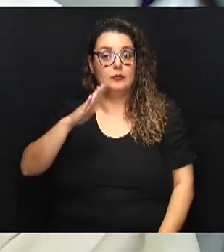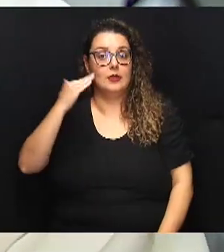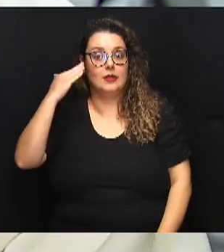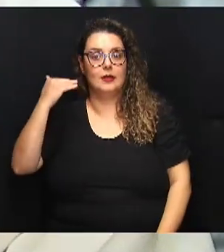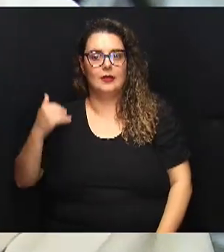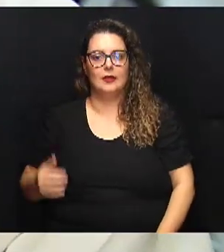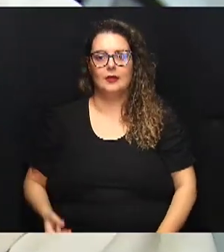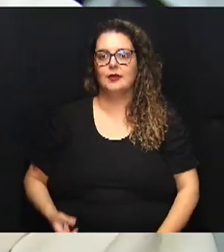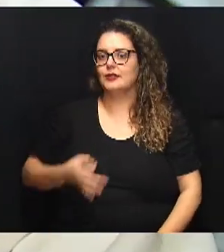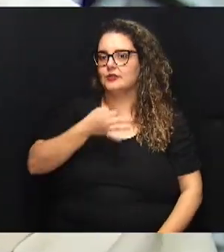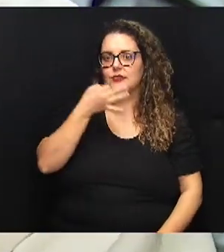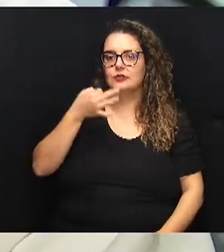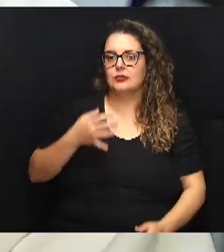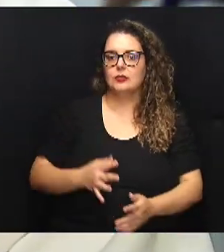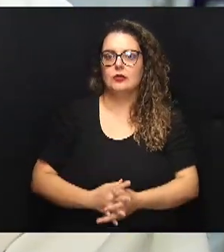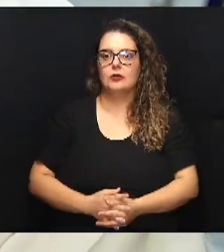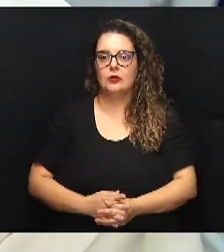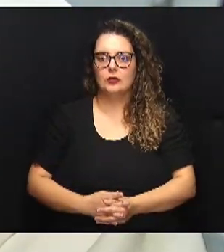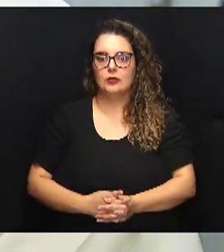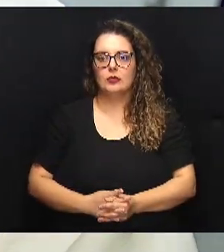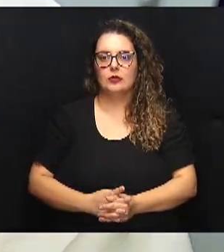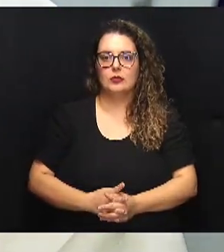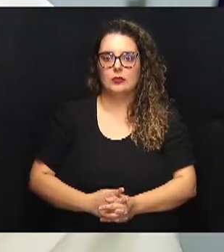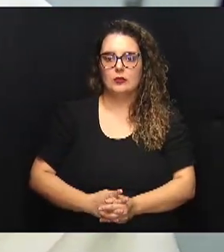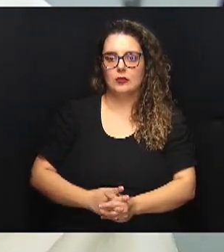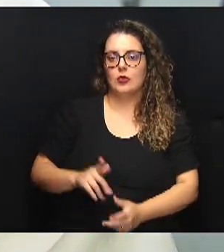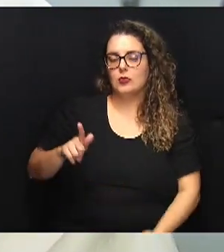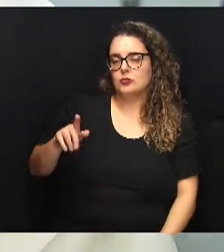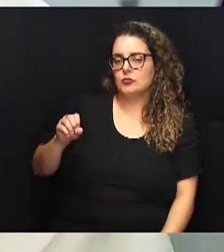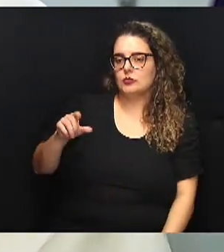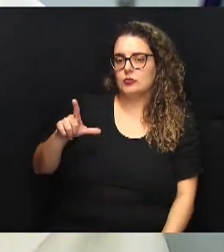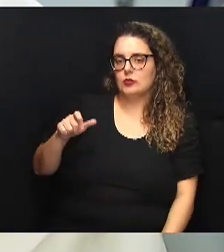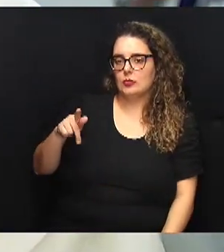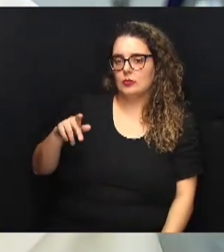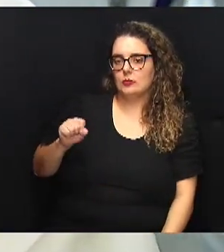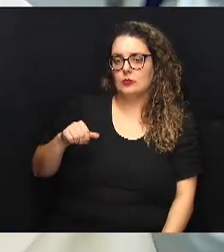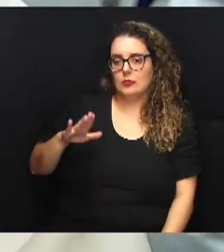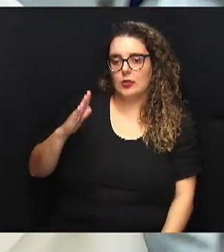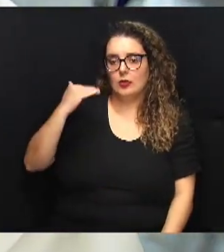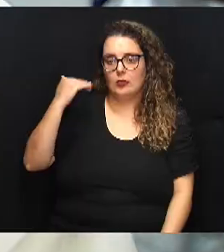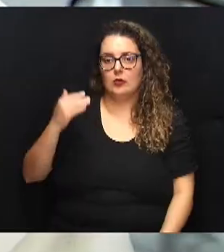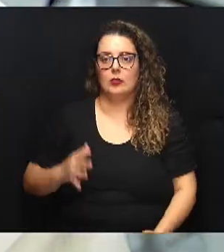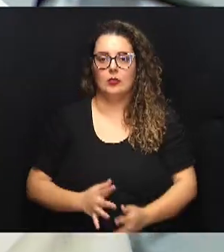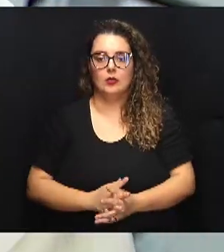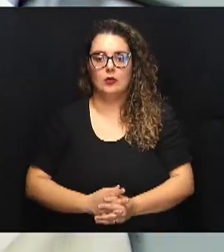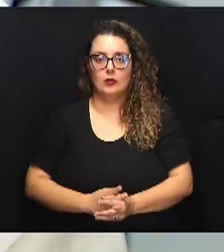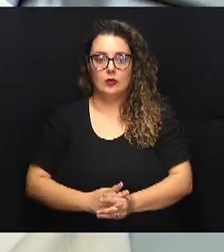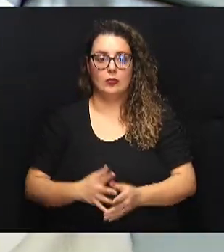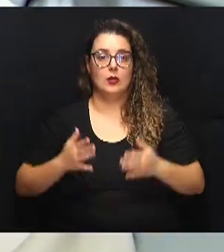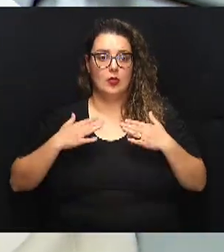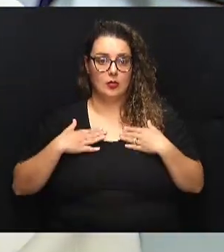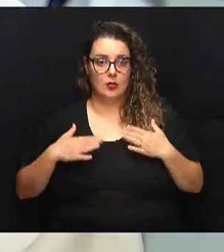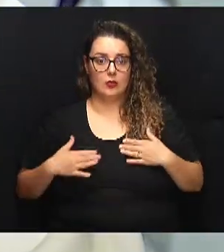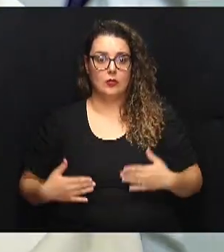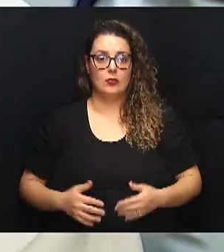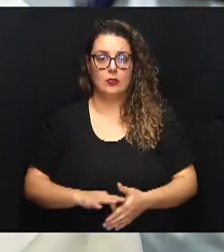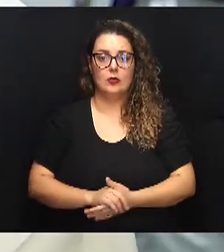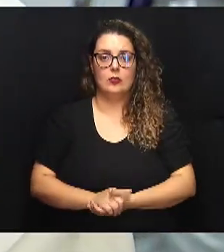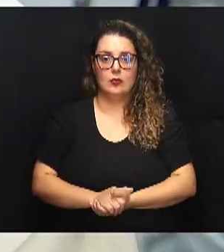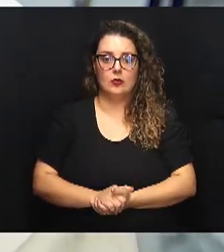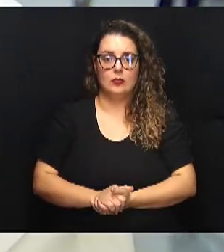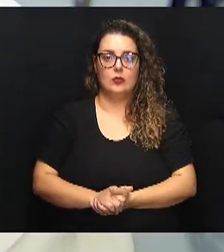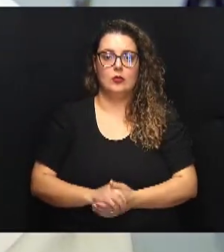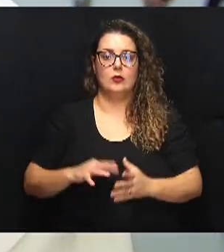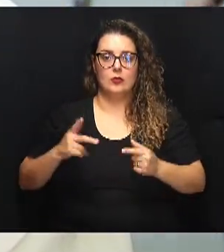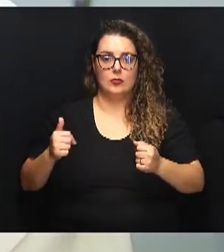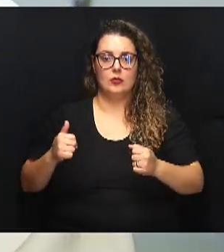Show de bola. Os golpes mais famosos, se a gente pegar o corpo humano, ele é todos os cortes